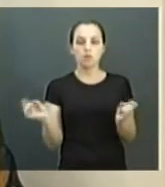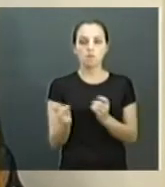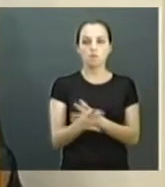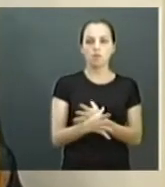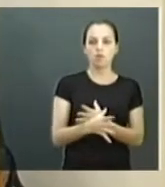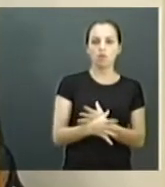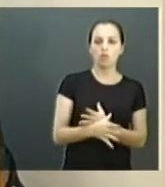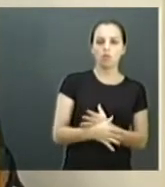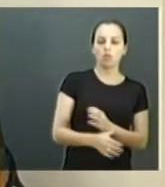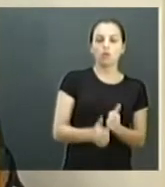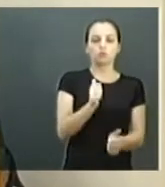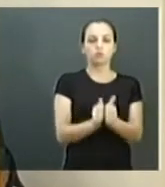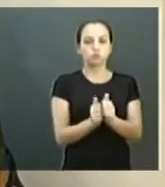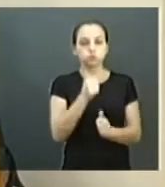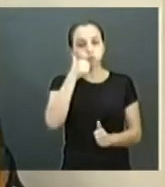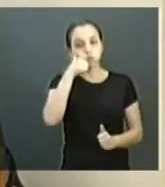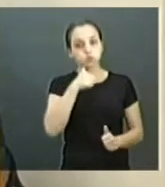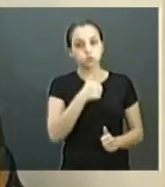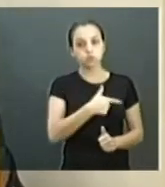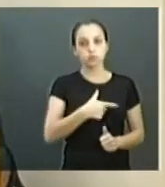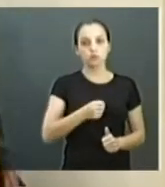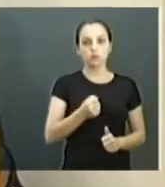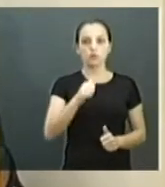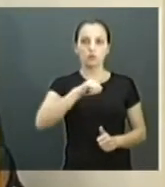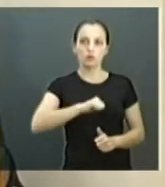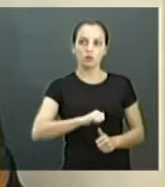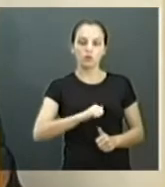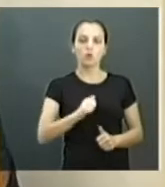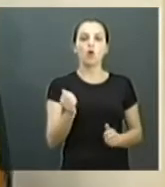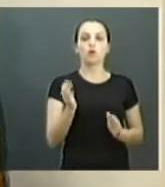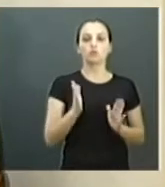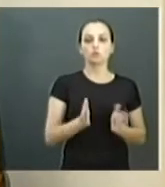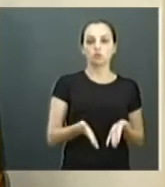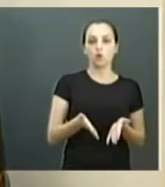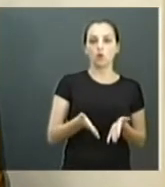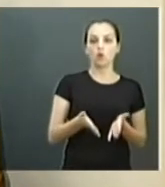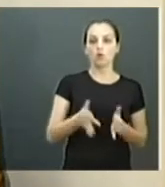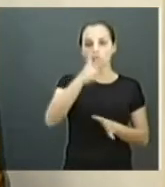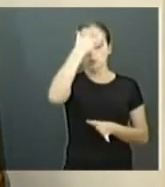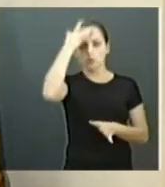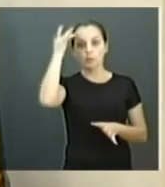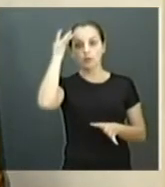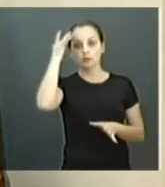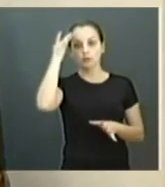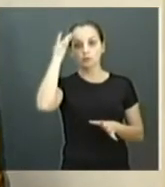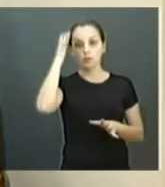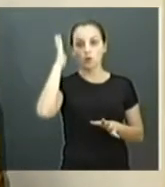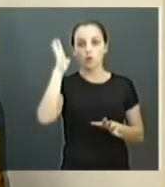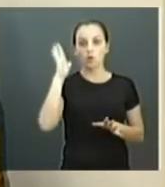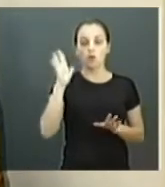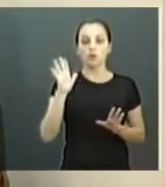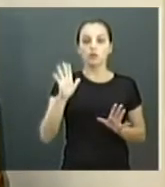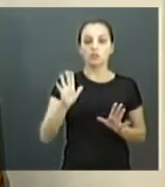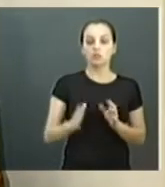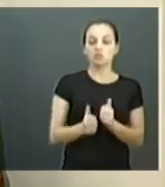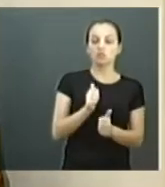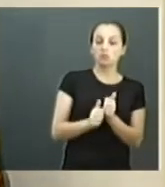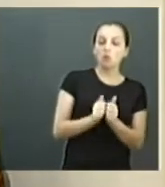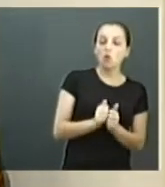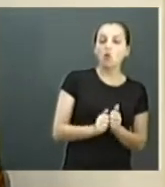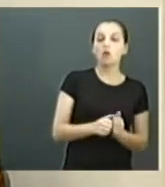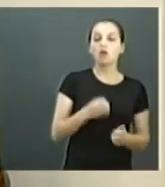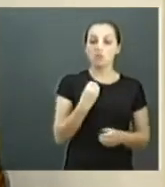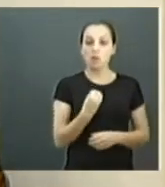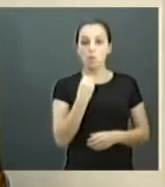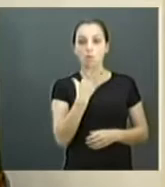em 2009, vê hoje a Arena com um público muito grande e as atletas dando show de bola e estando na